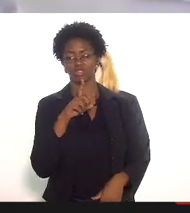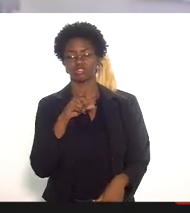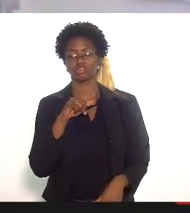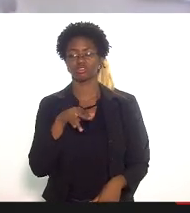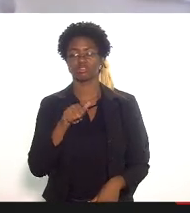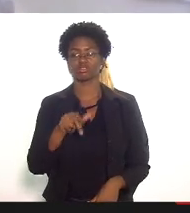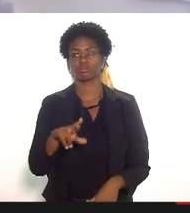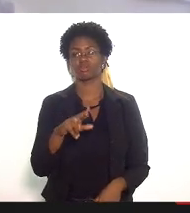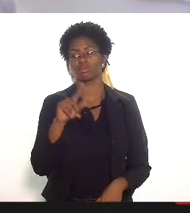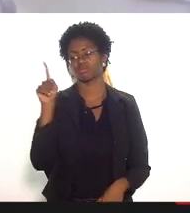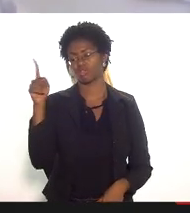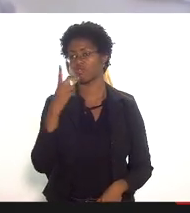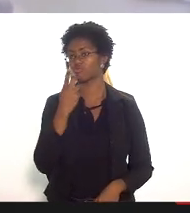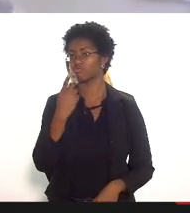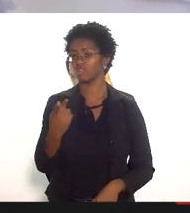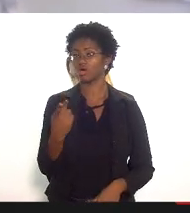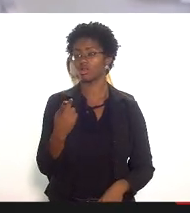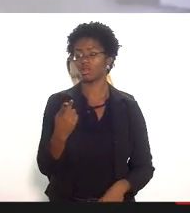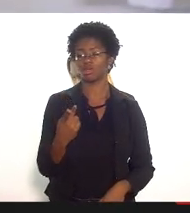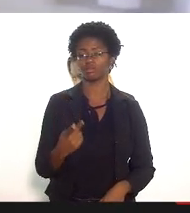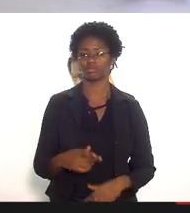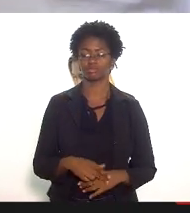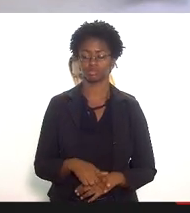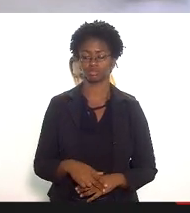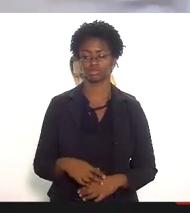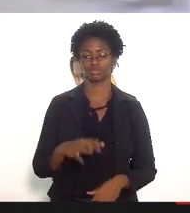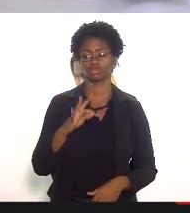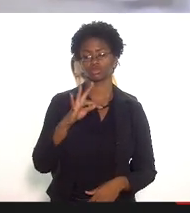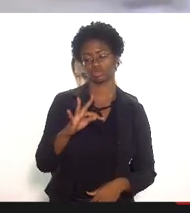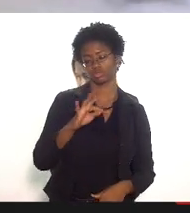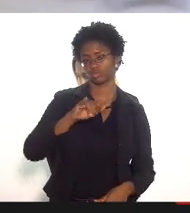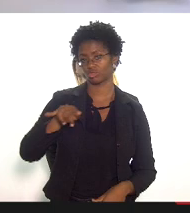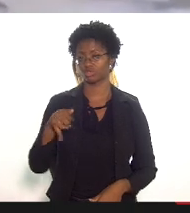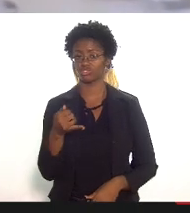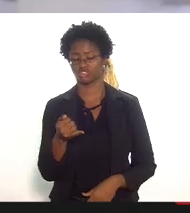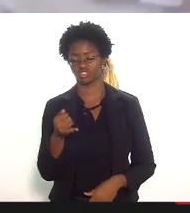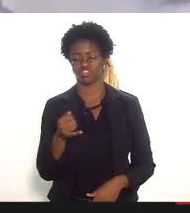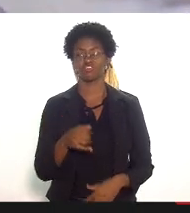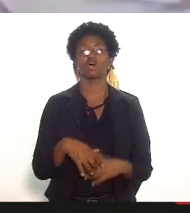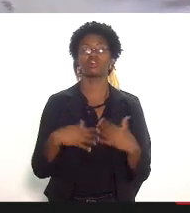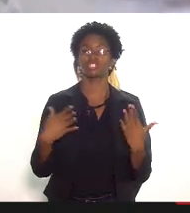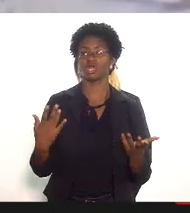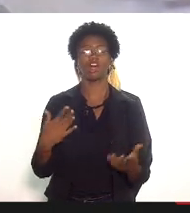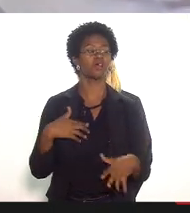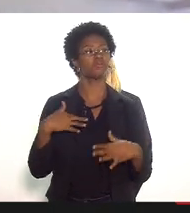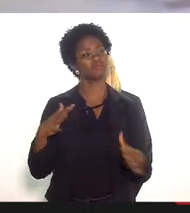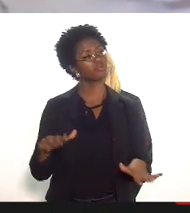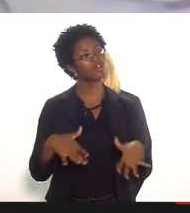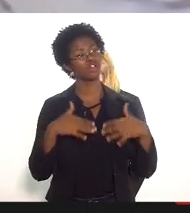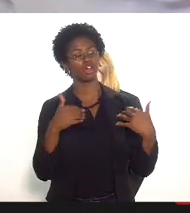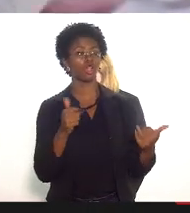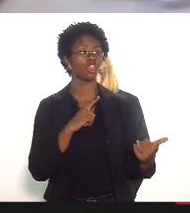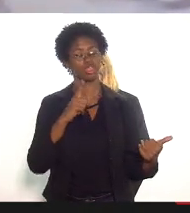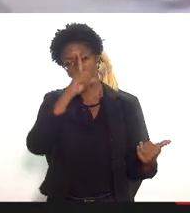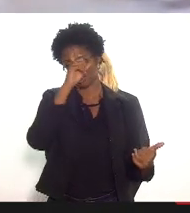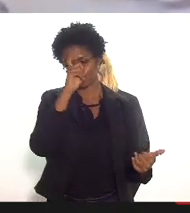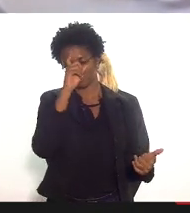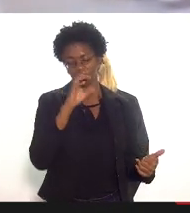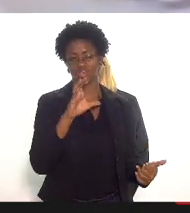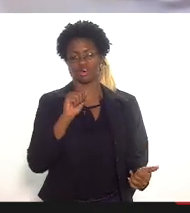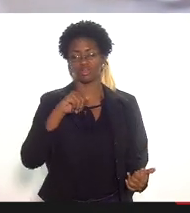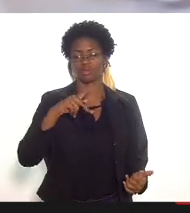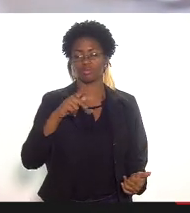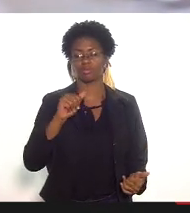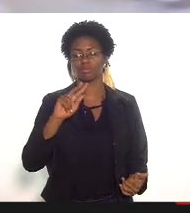depor no Tribunal Misto, lá no Tribunal de Justiça. É melhor você ter um hospital de campanha, que você tem como